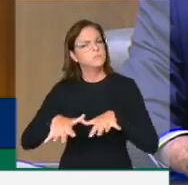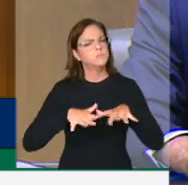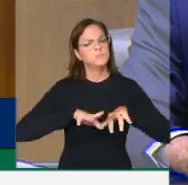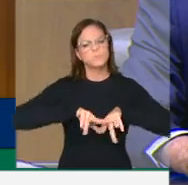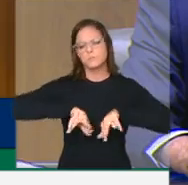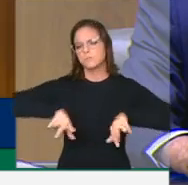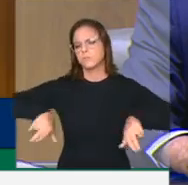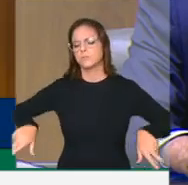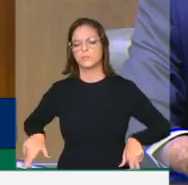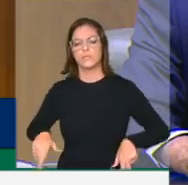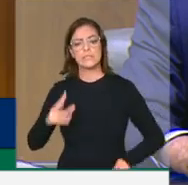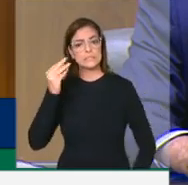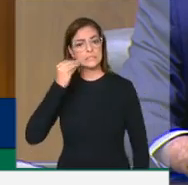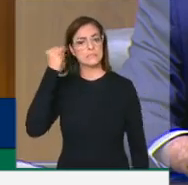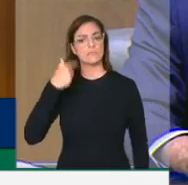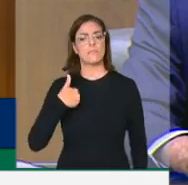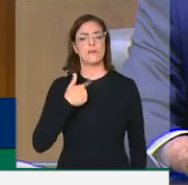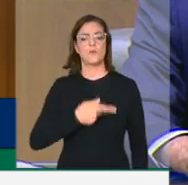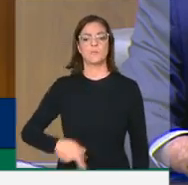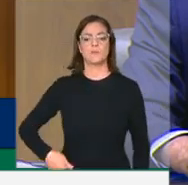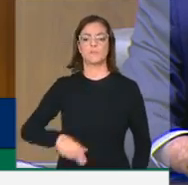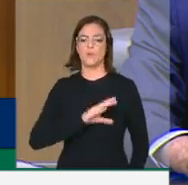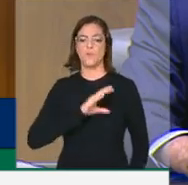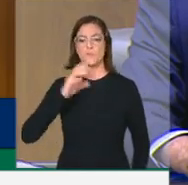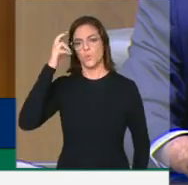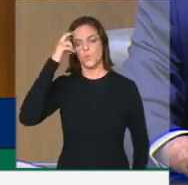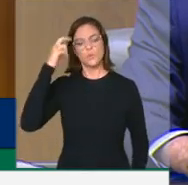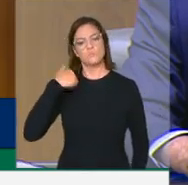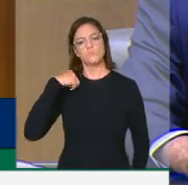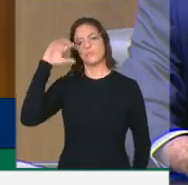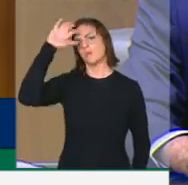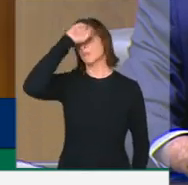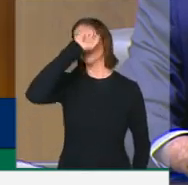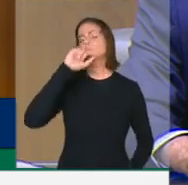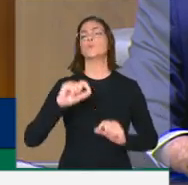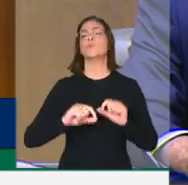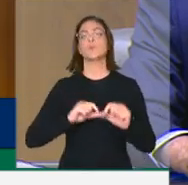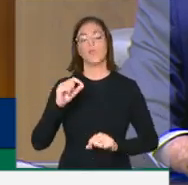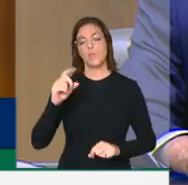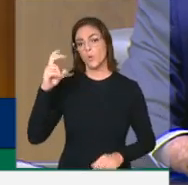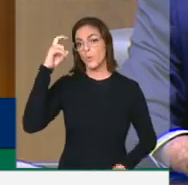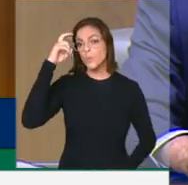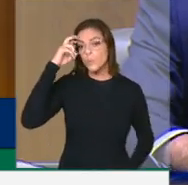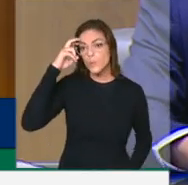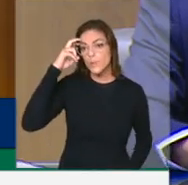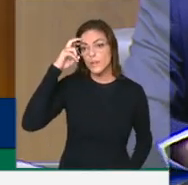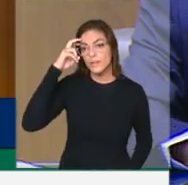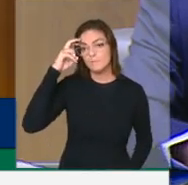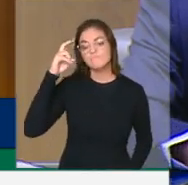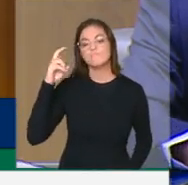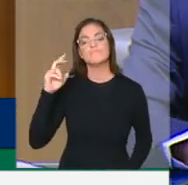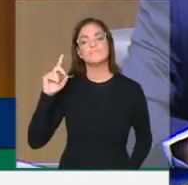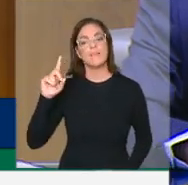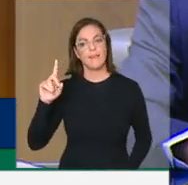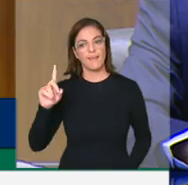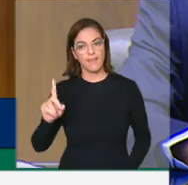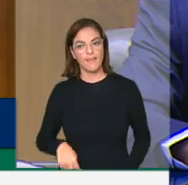experiência na presidência da Comissão de Cultura me ensinou que tratar de cultura é,